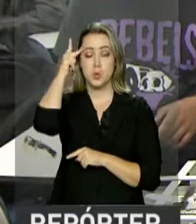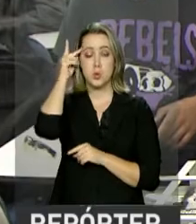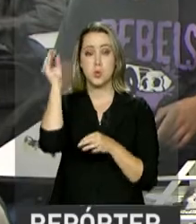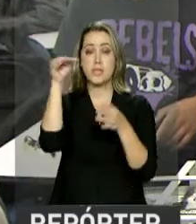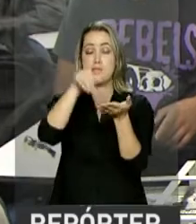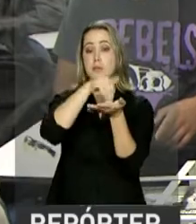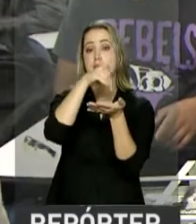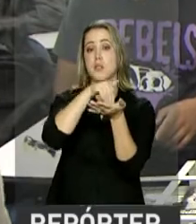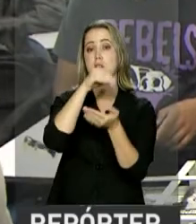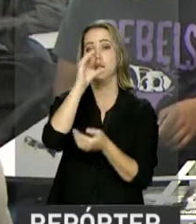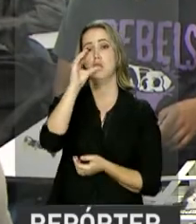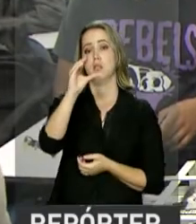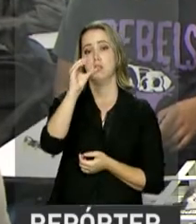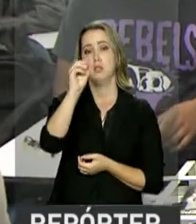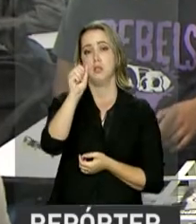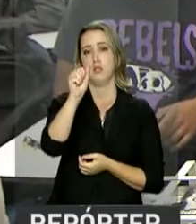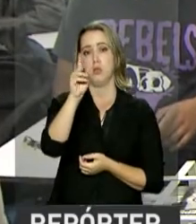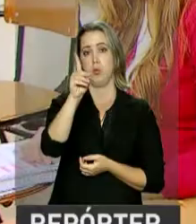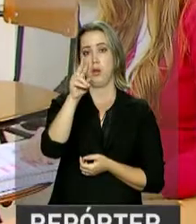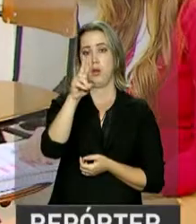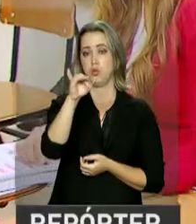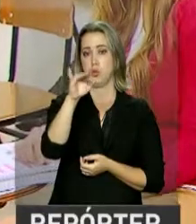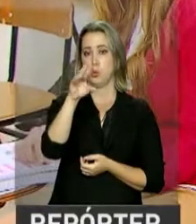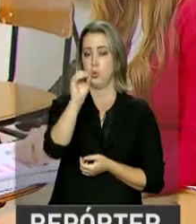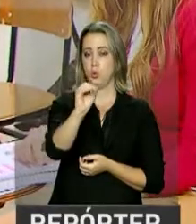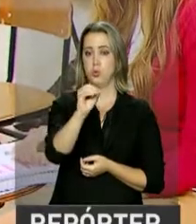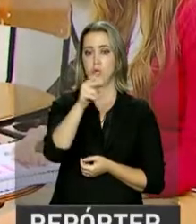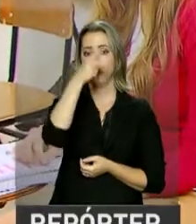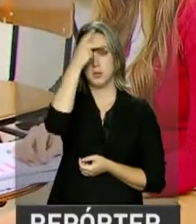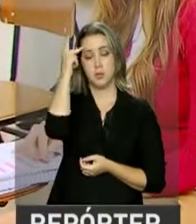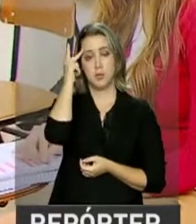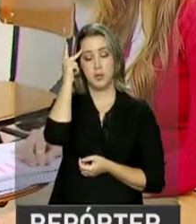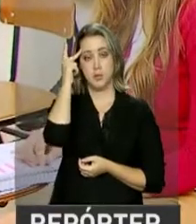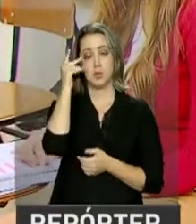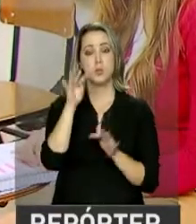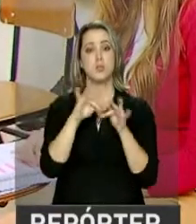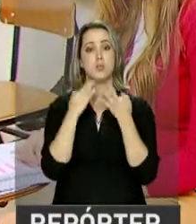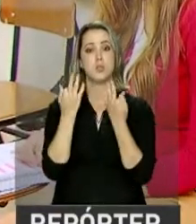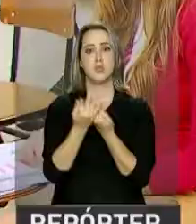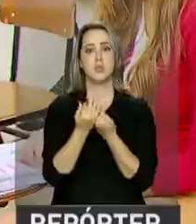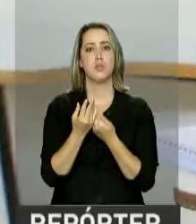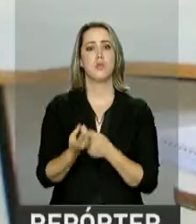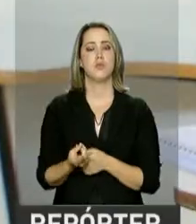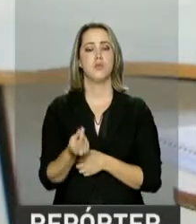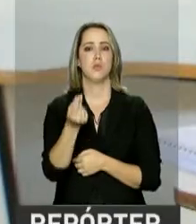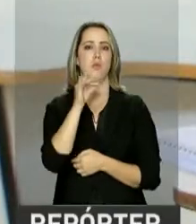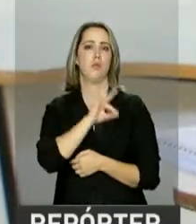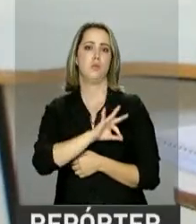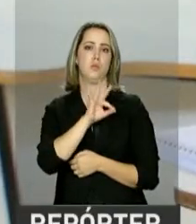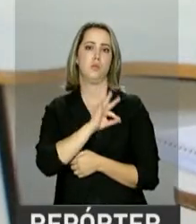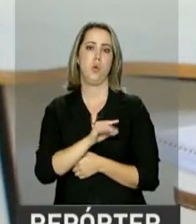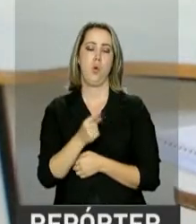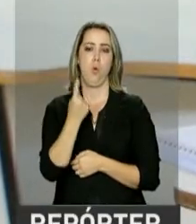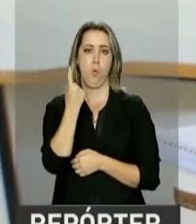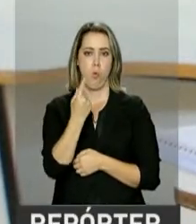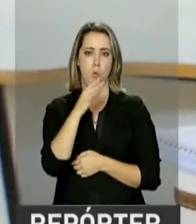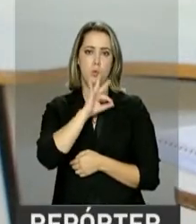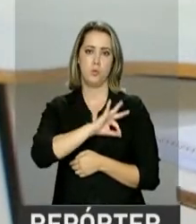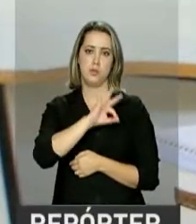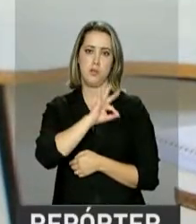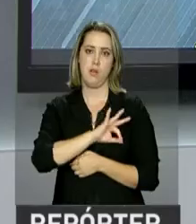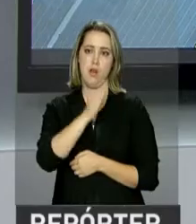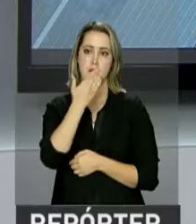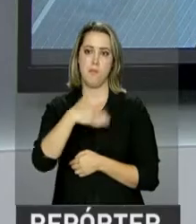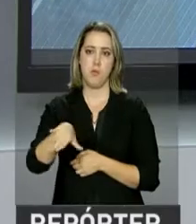único de programas sociais do governo federal e de famílias com renda familiar per capta de até um salário mínimo e